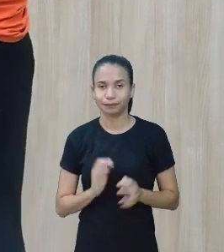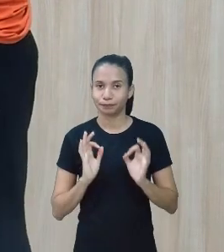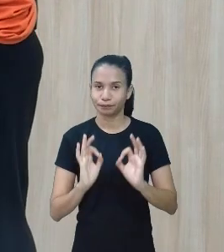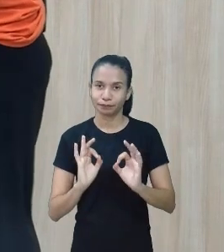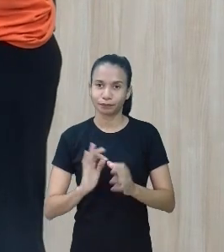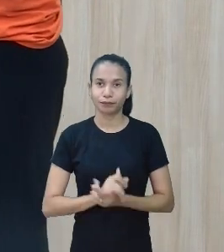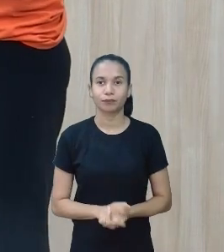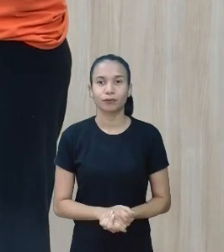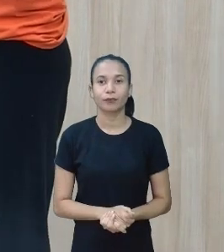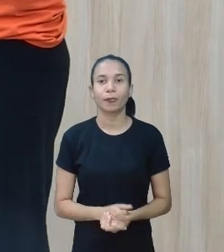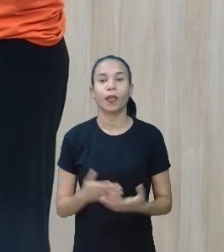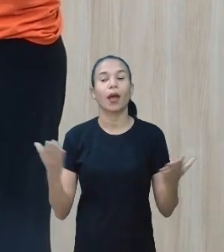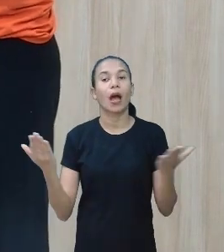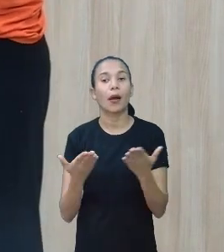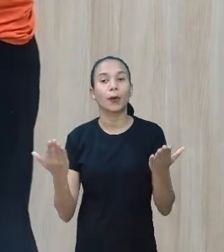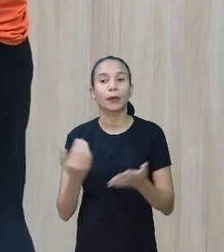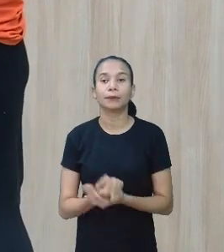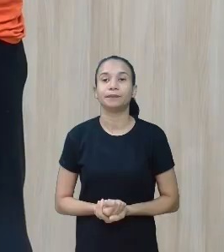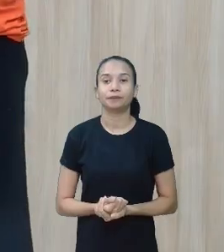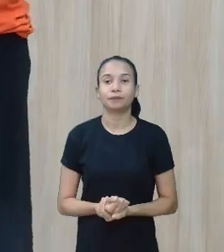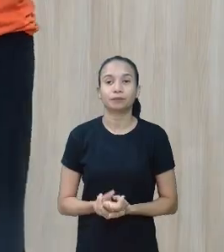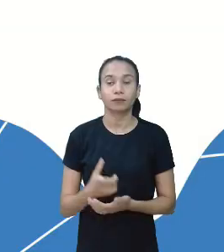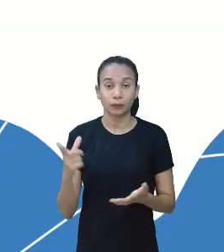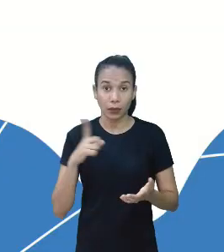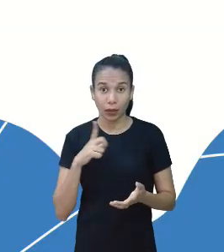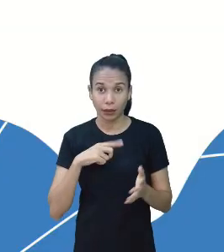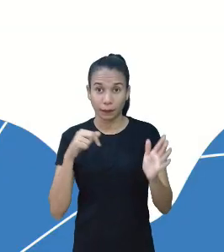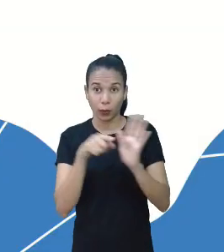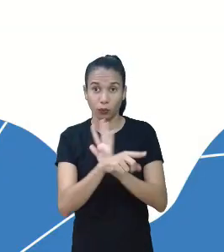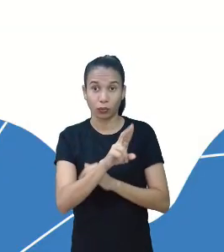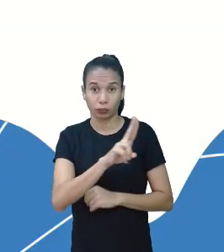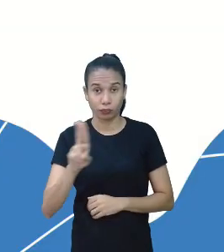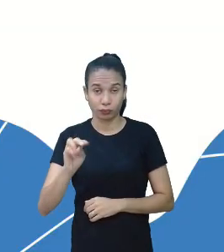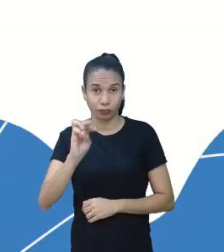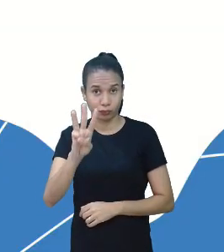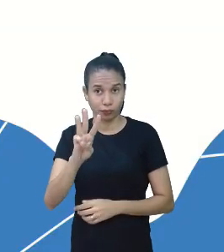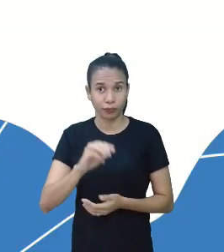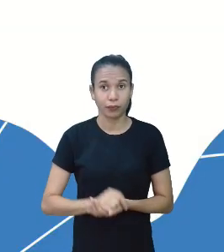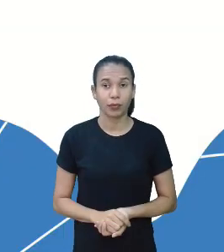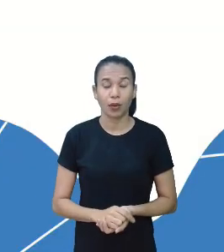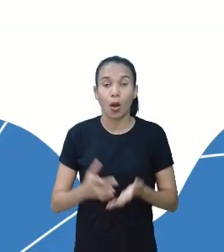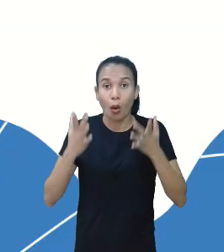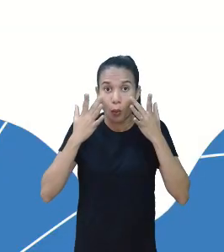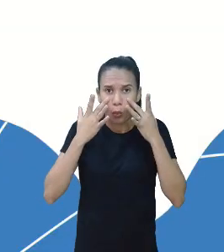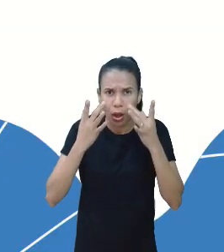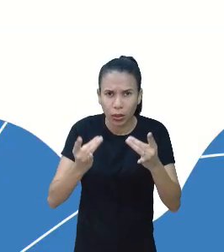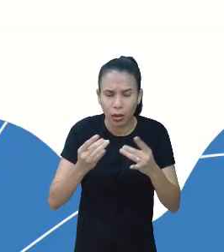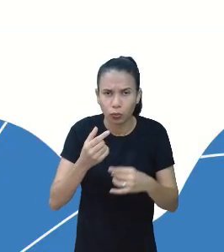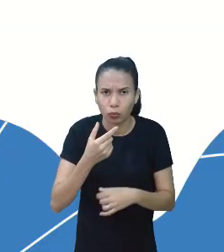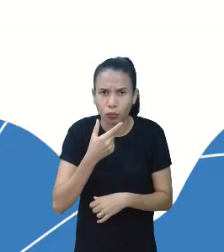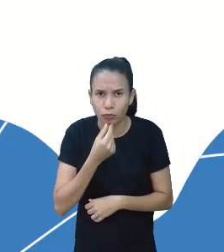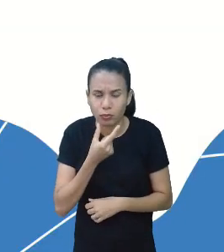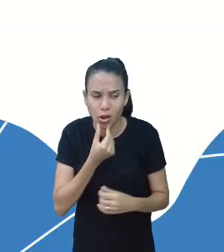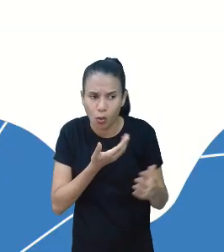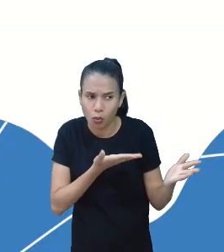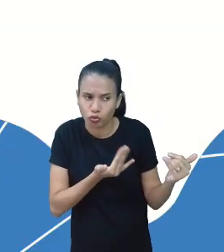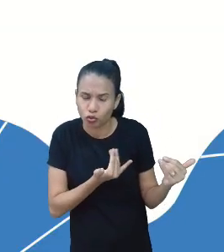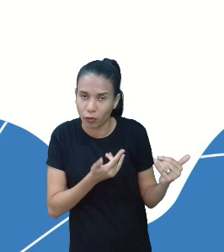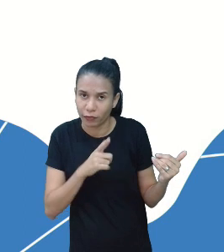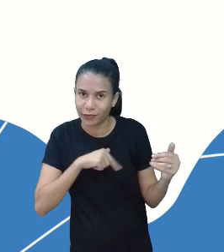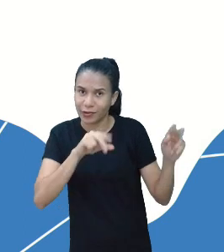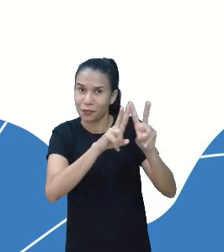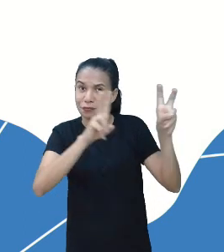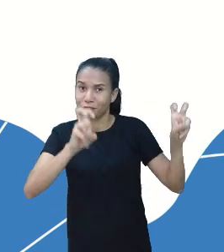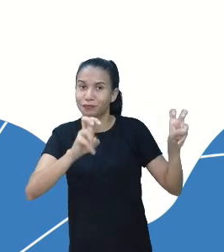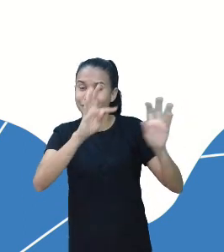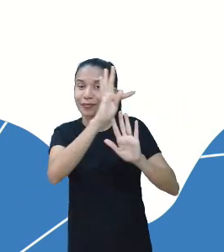tá? Então, questão número 3. O atento rapazote de que fala o título